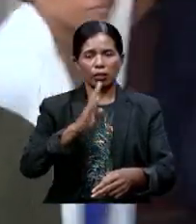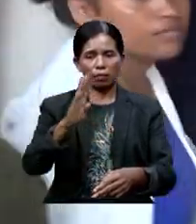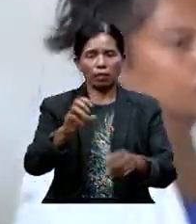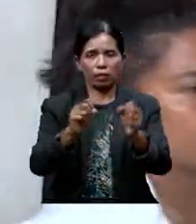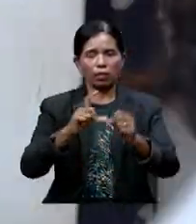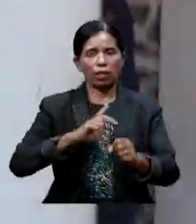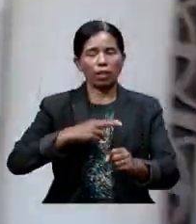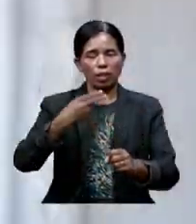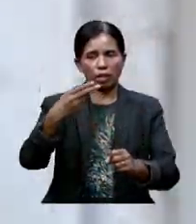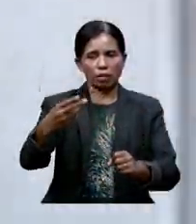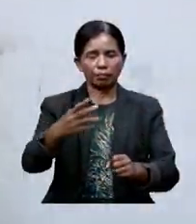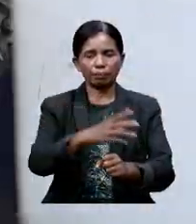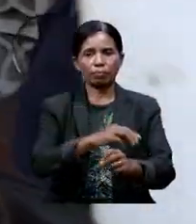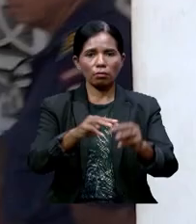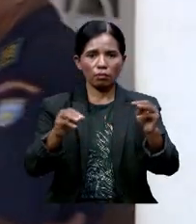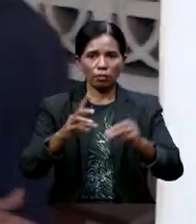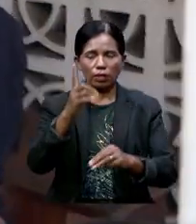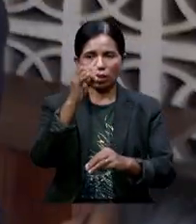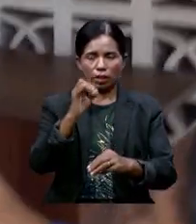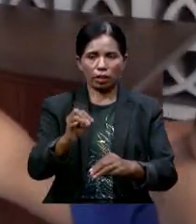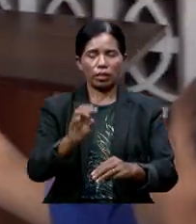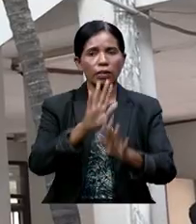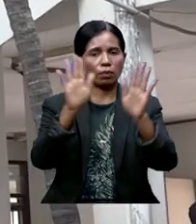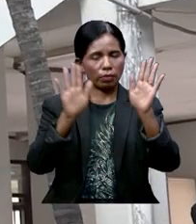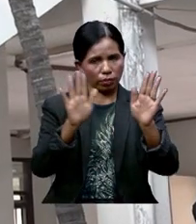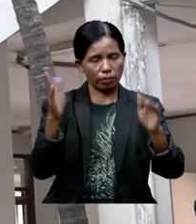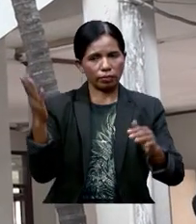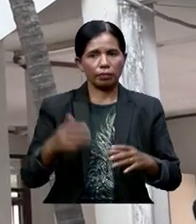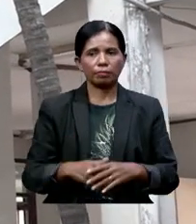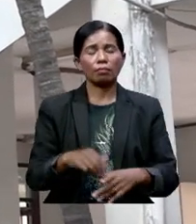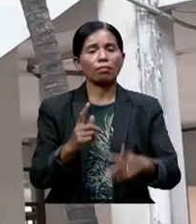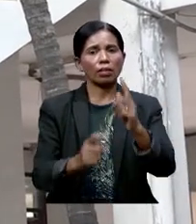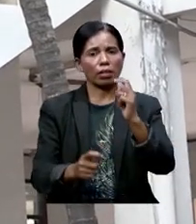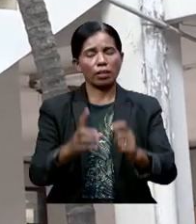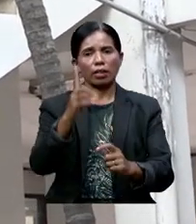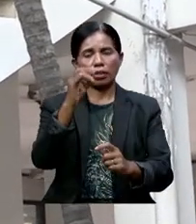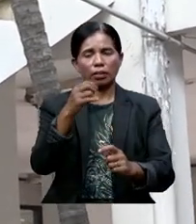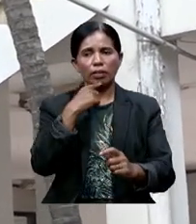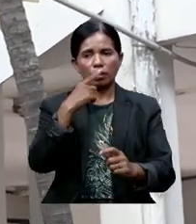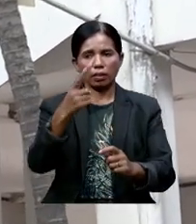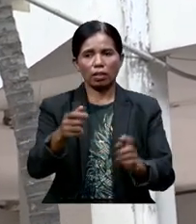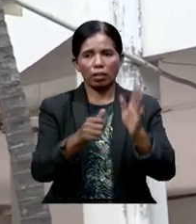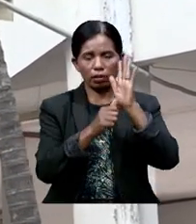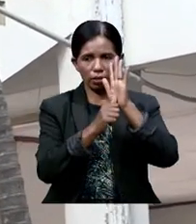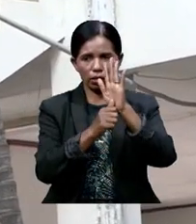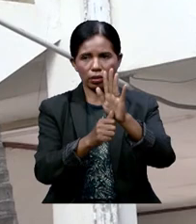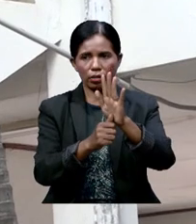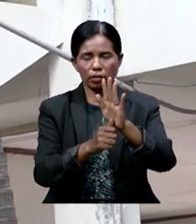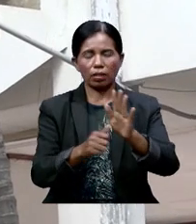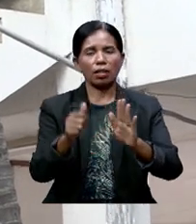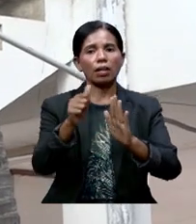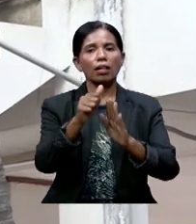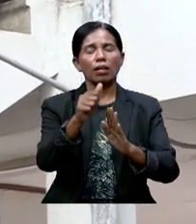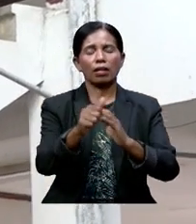Lahane Pos Administrativo na Infeto Munisipi Dili, Domingo foi na Laisne. Tribunal Dili aplica medida coação apresentação periódica ba Arguido